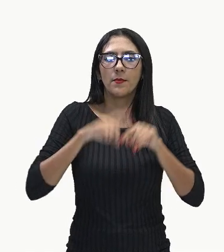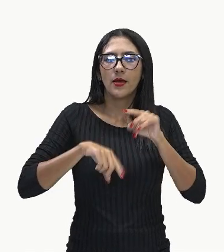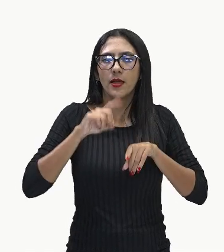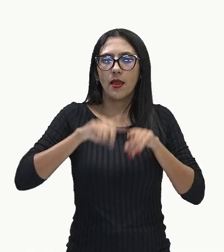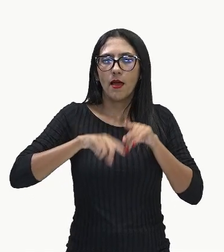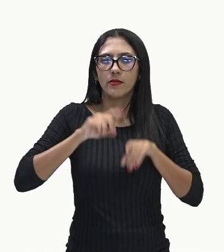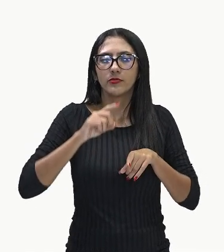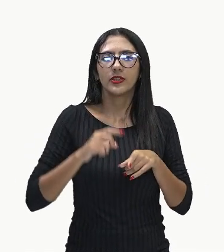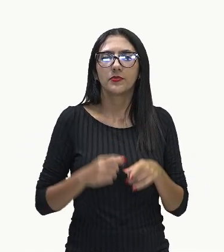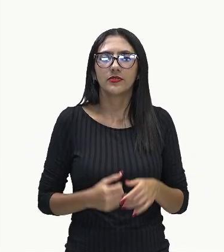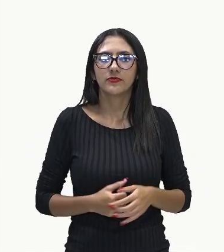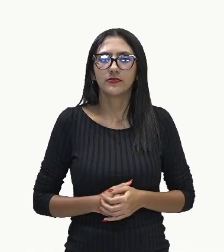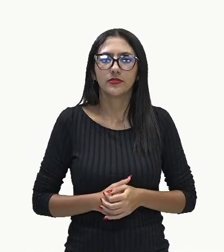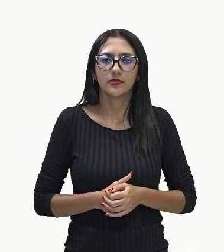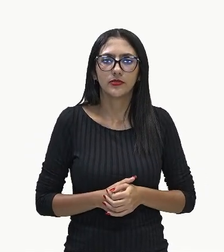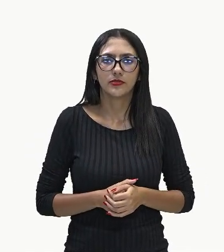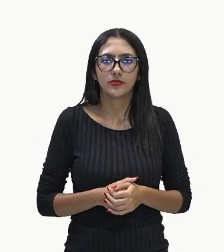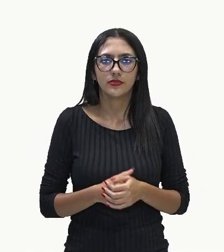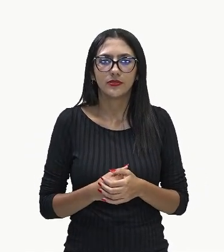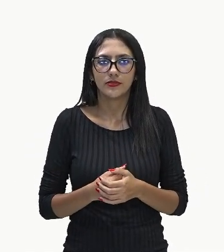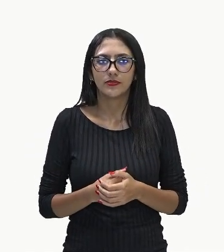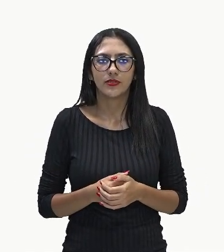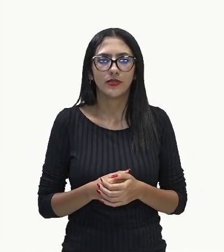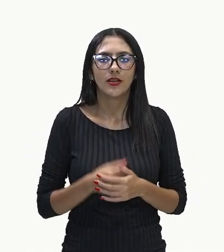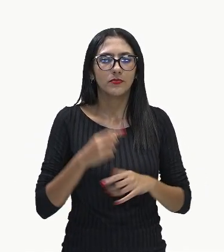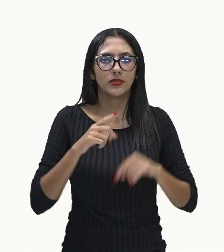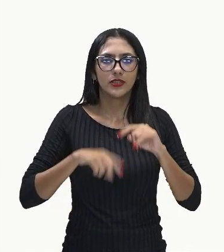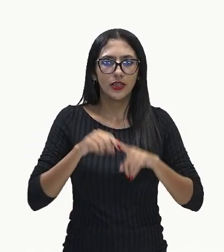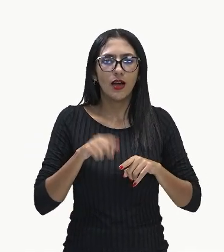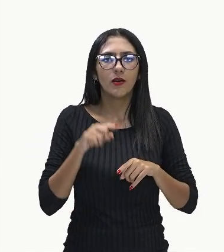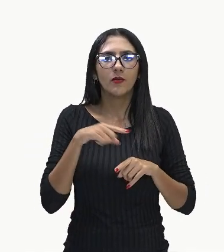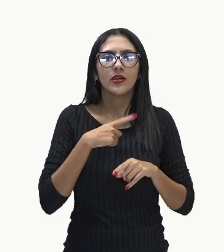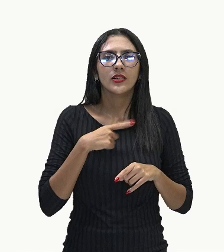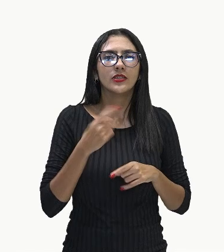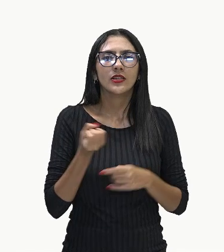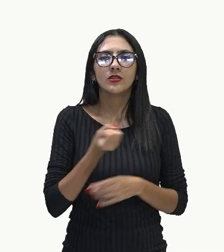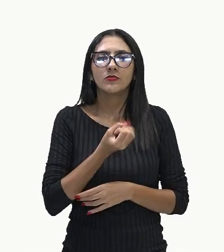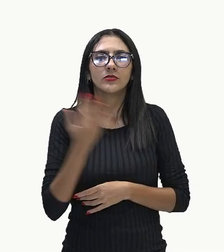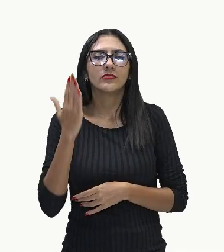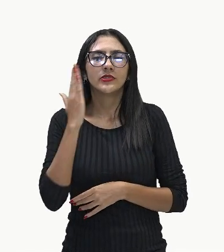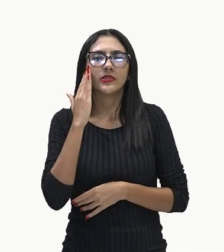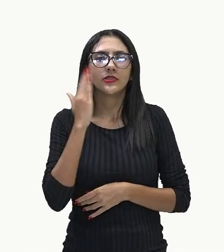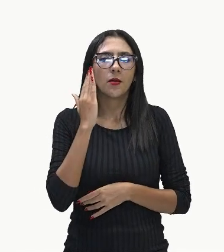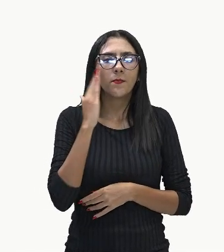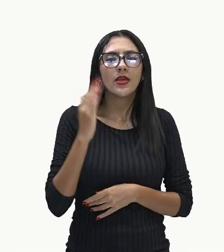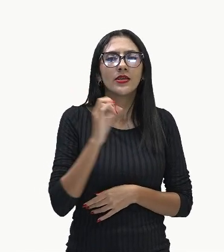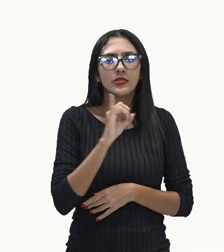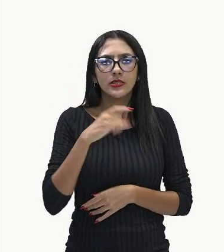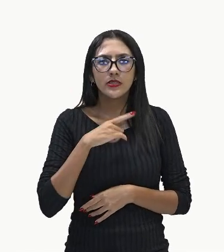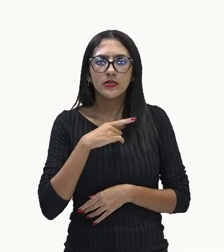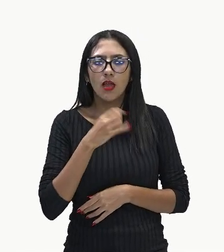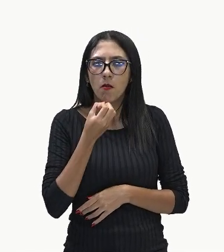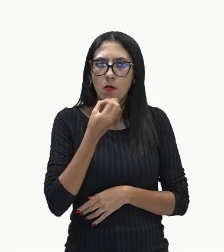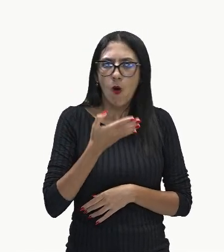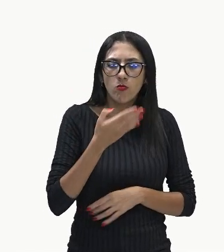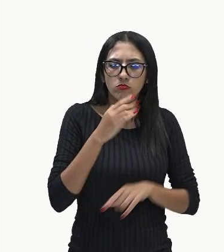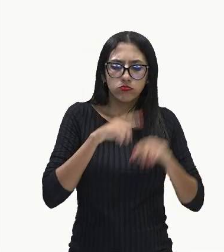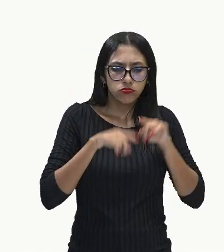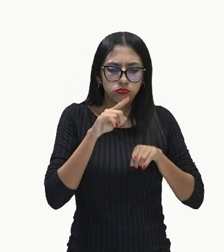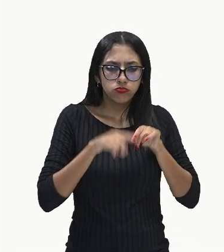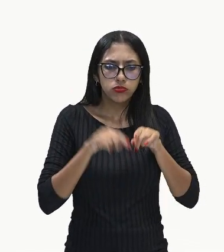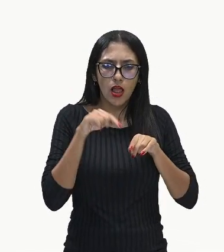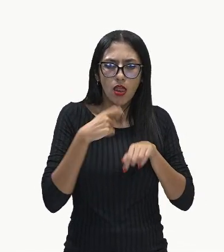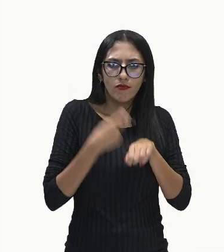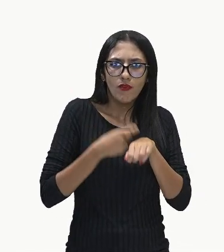uma pesquisa para verificar se o comprimento dos parafusos está dentro do padrão. Para a amostra